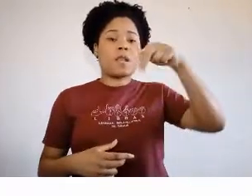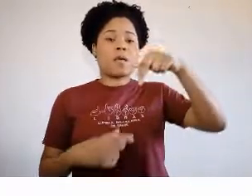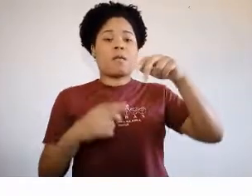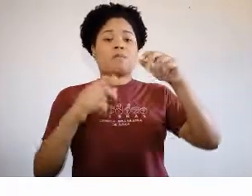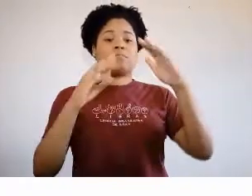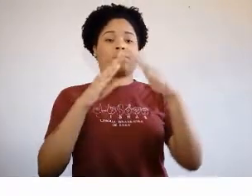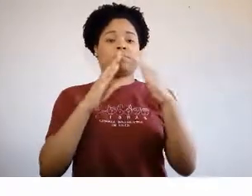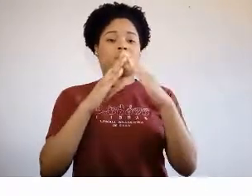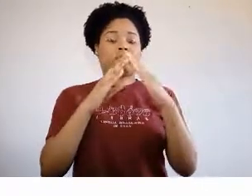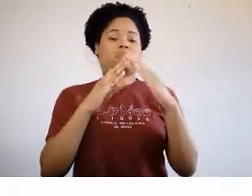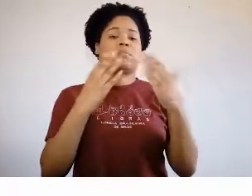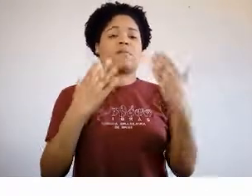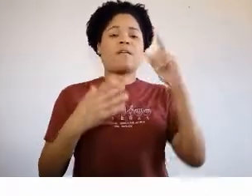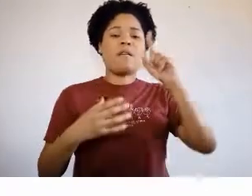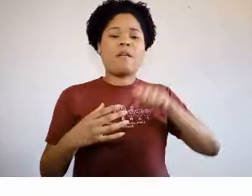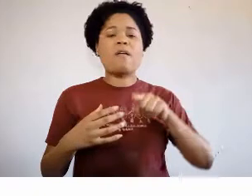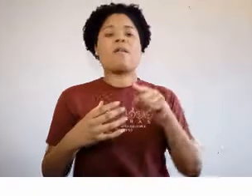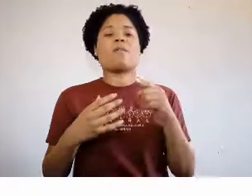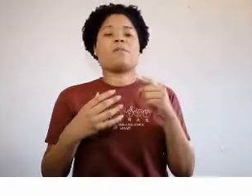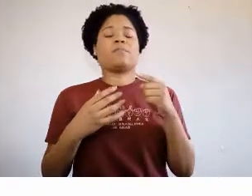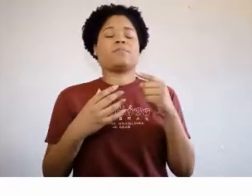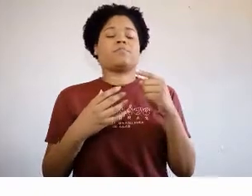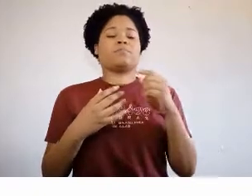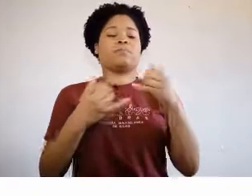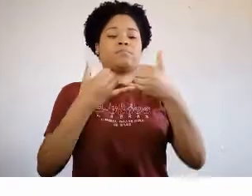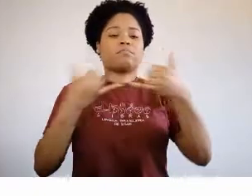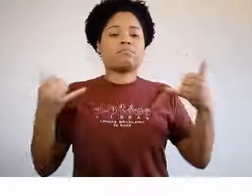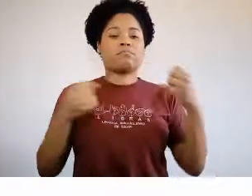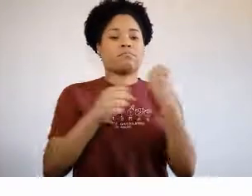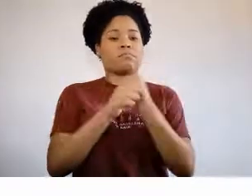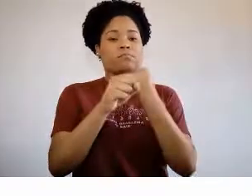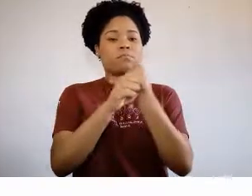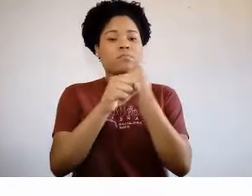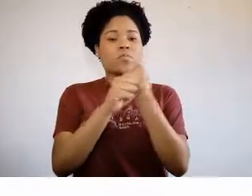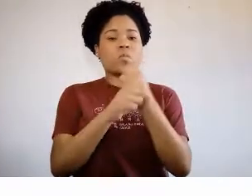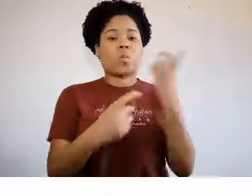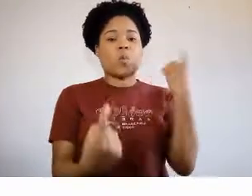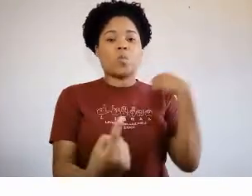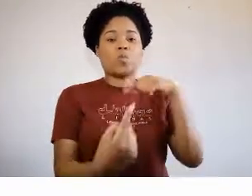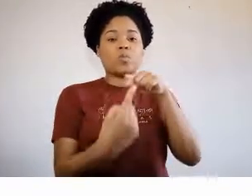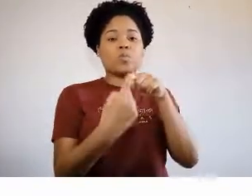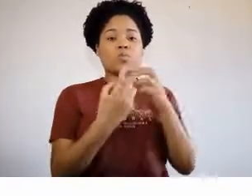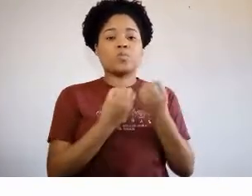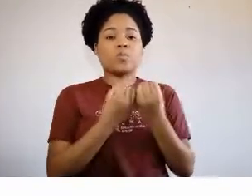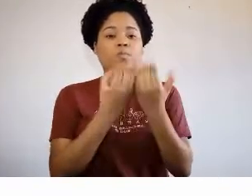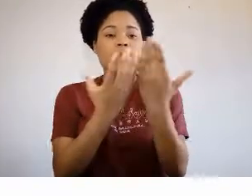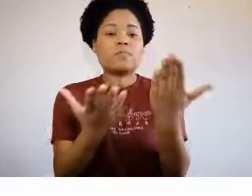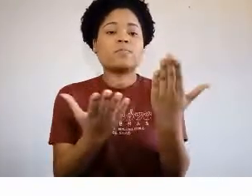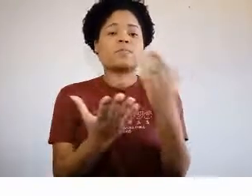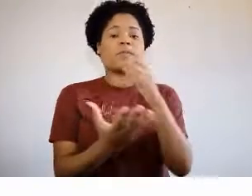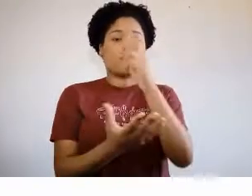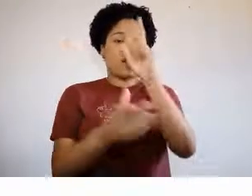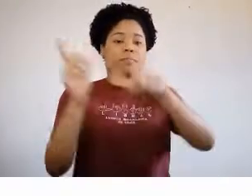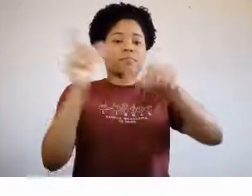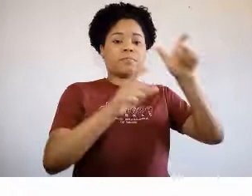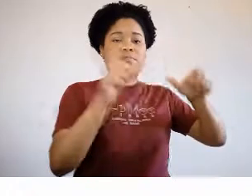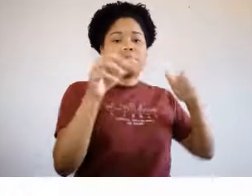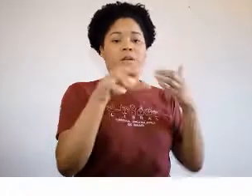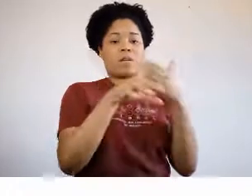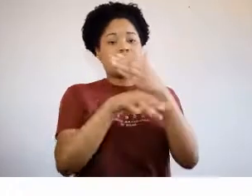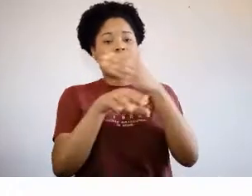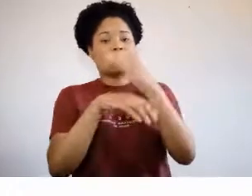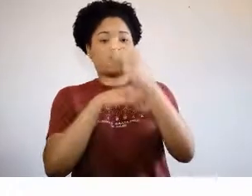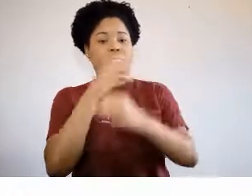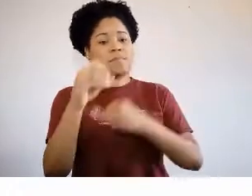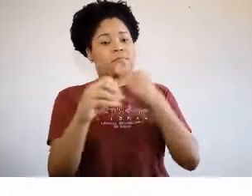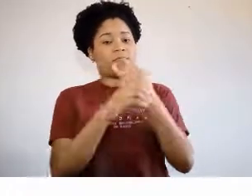LAN house, que geralmente é uma rede construída, com o objetivo de oferecer a seus clientes